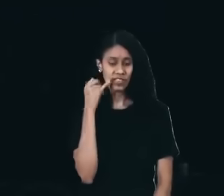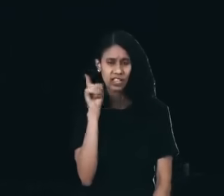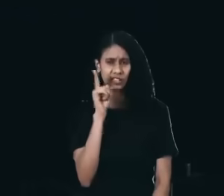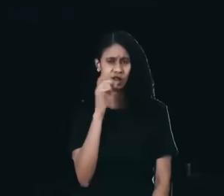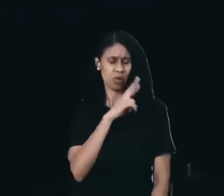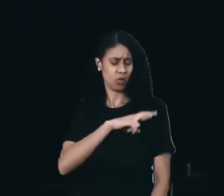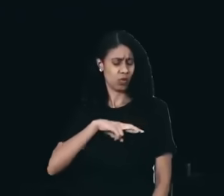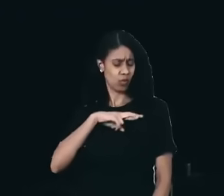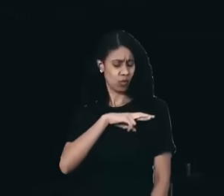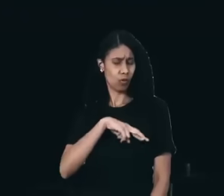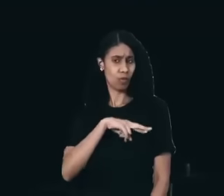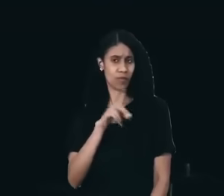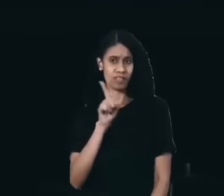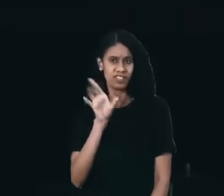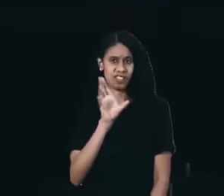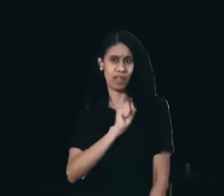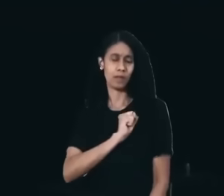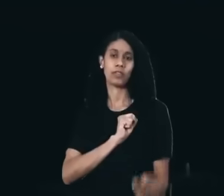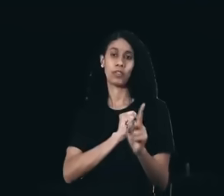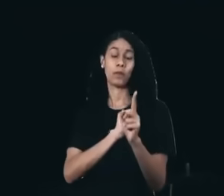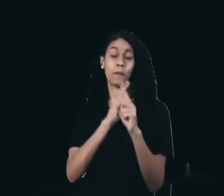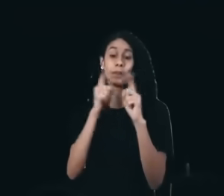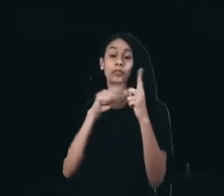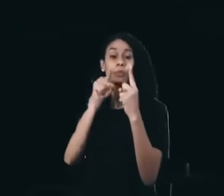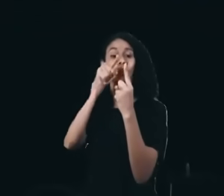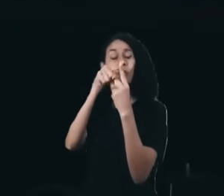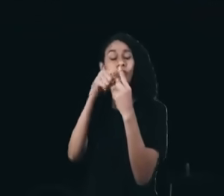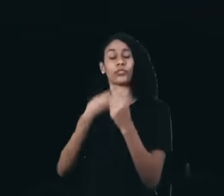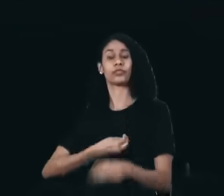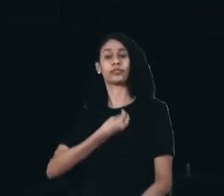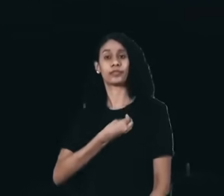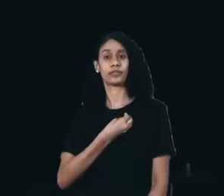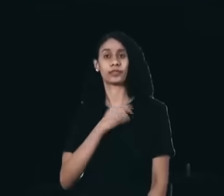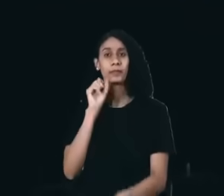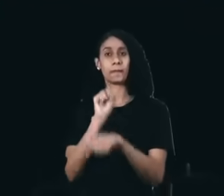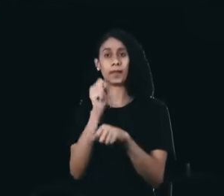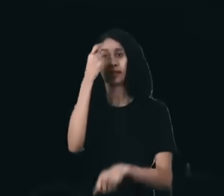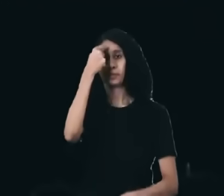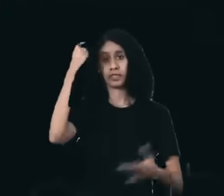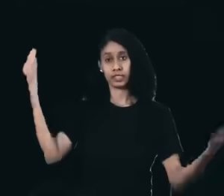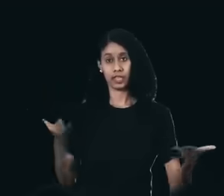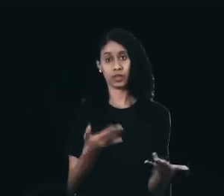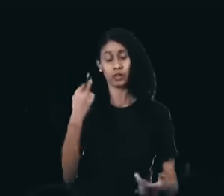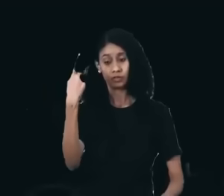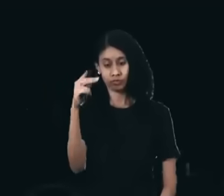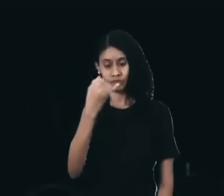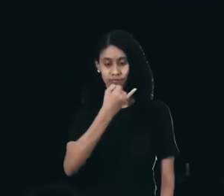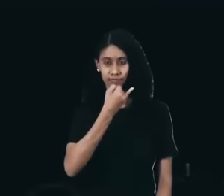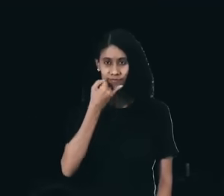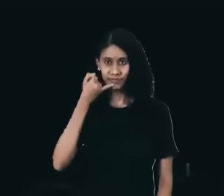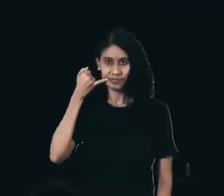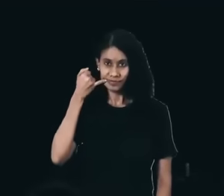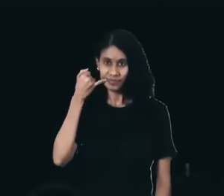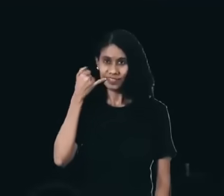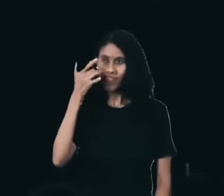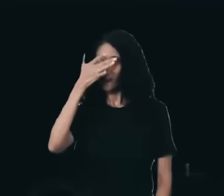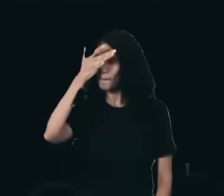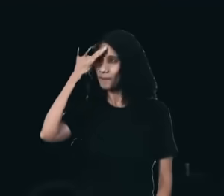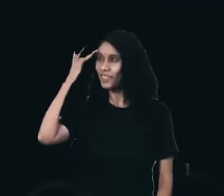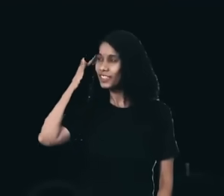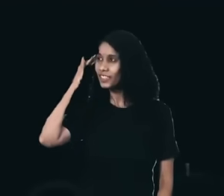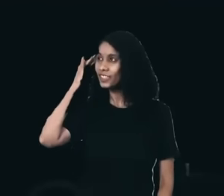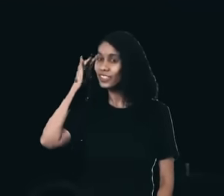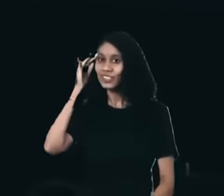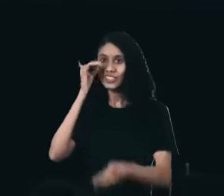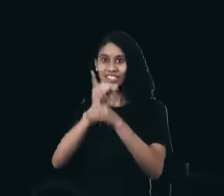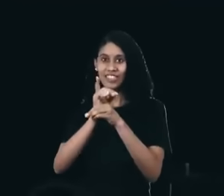romance, mas como seu propósito de vida. Eu quero que você pare e pense o seu Isaac, aquela